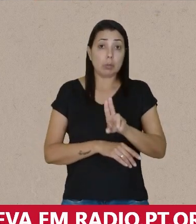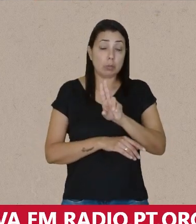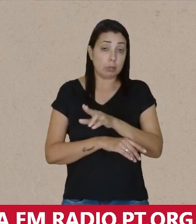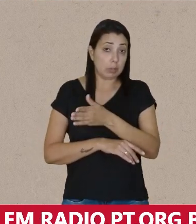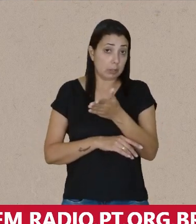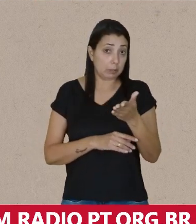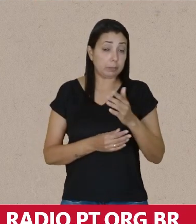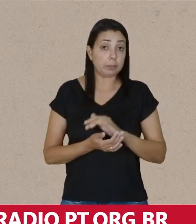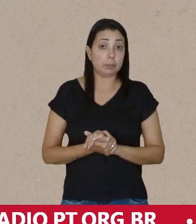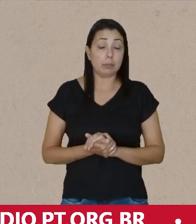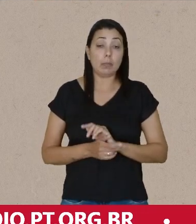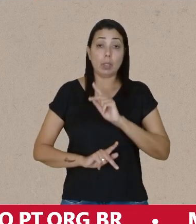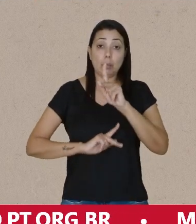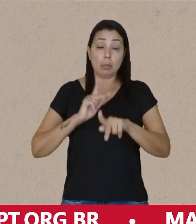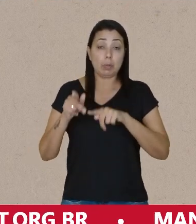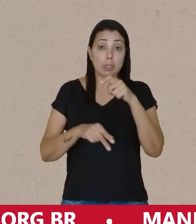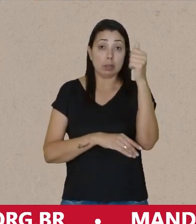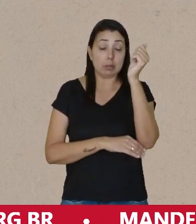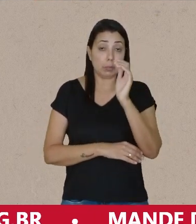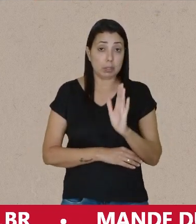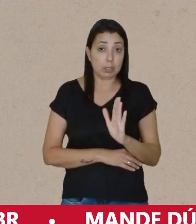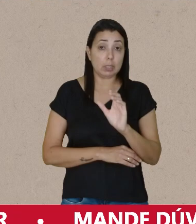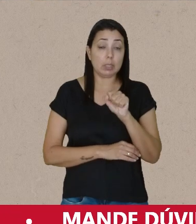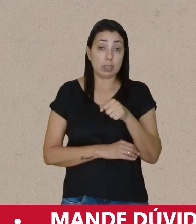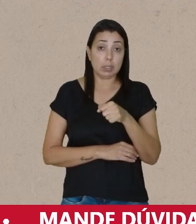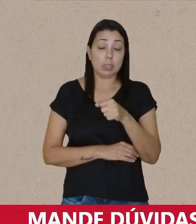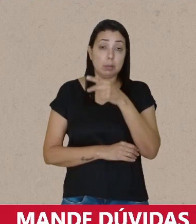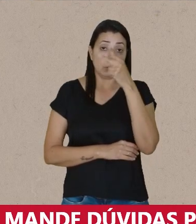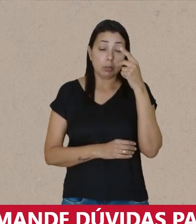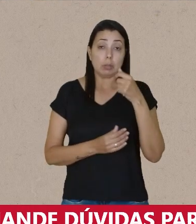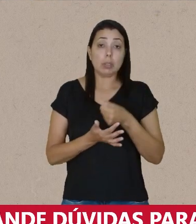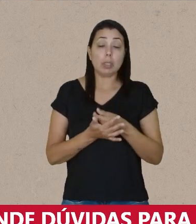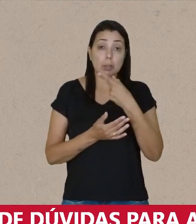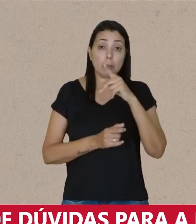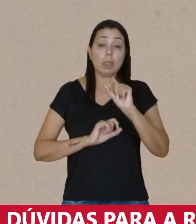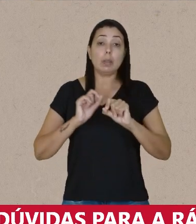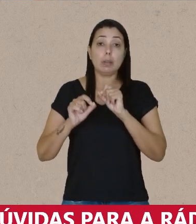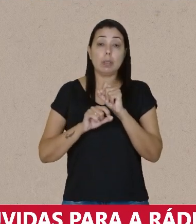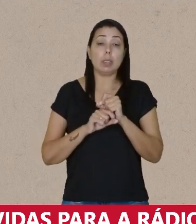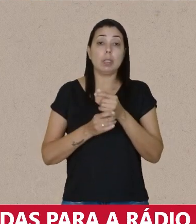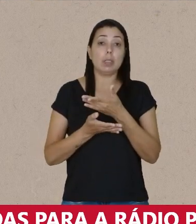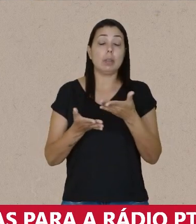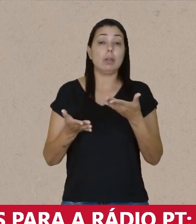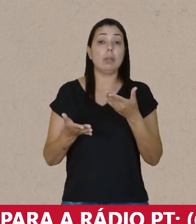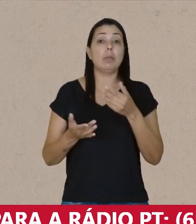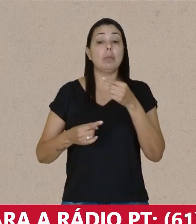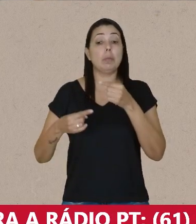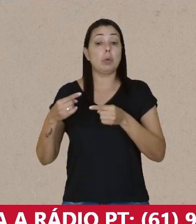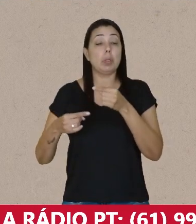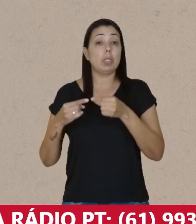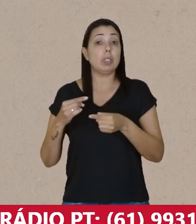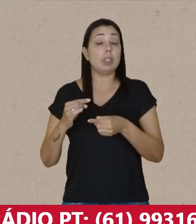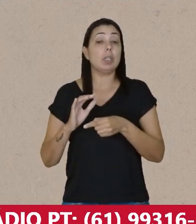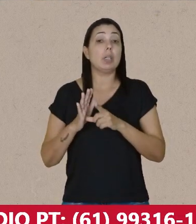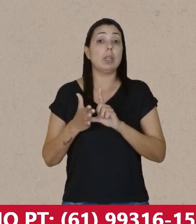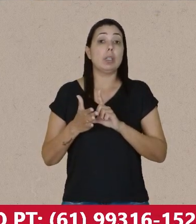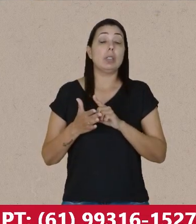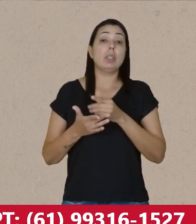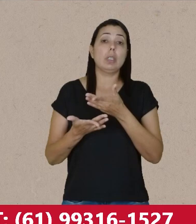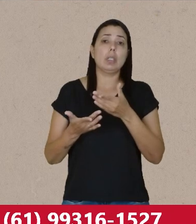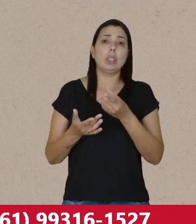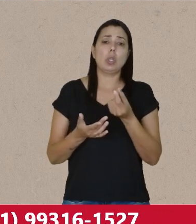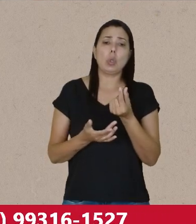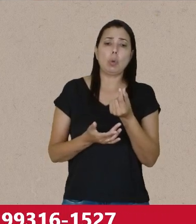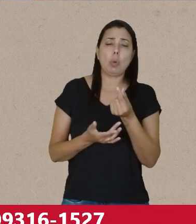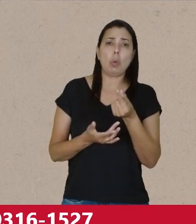né, da população brasileira que consome combustíveis, para esses acionistas. Ou seja, é uma política antipopular que dolariza o preço